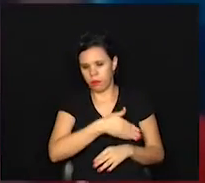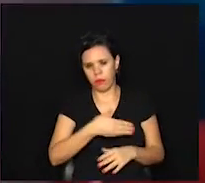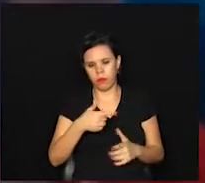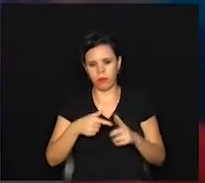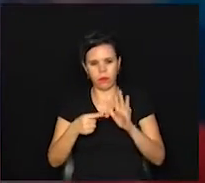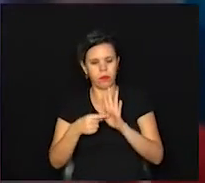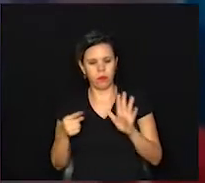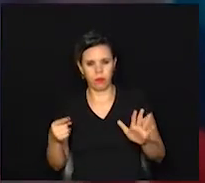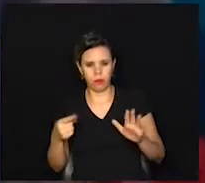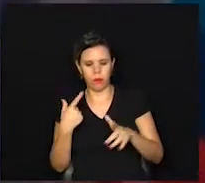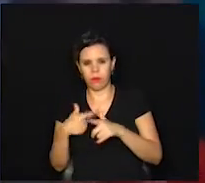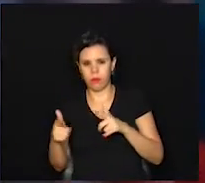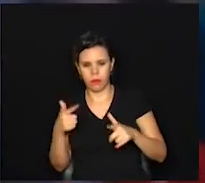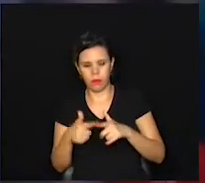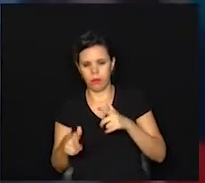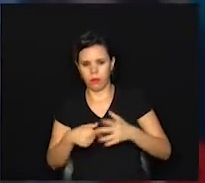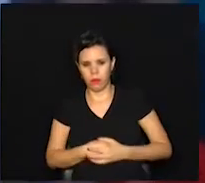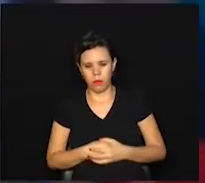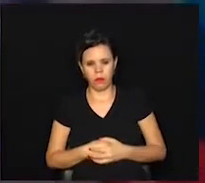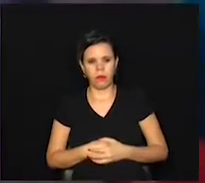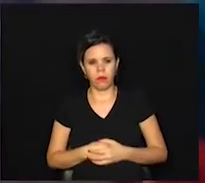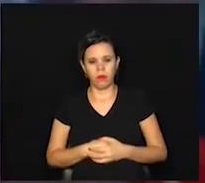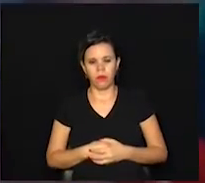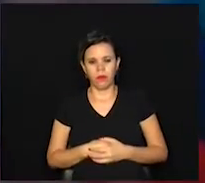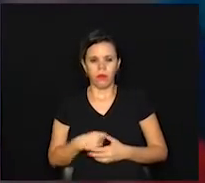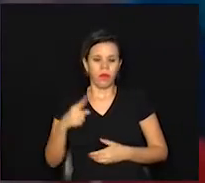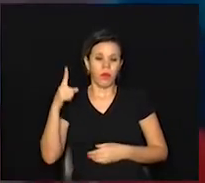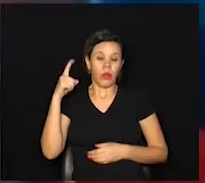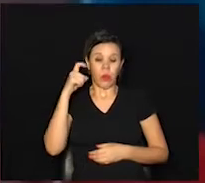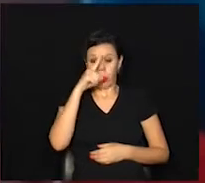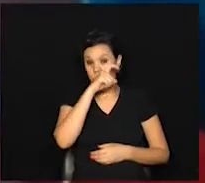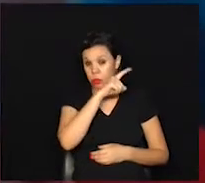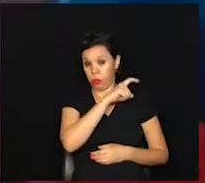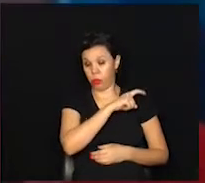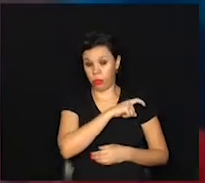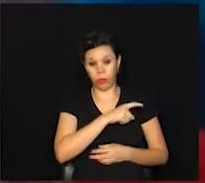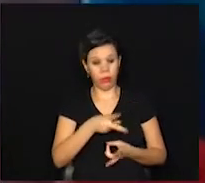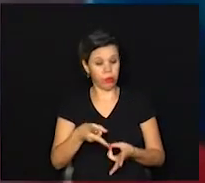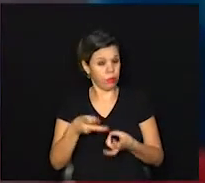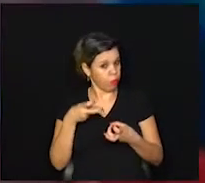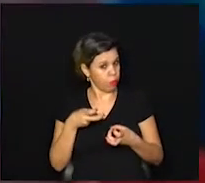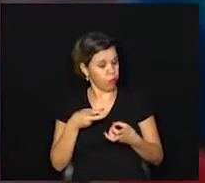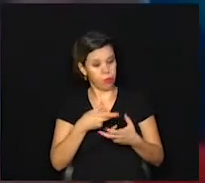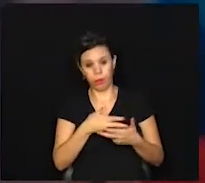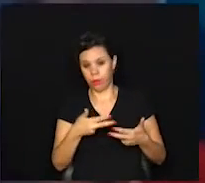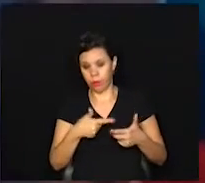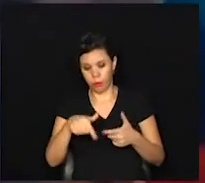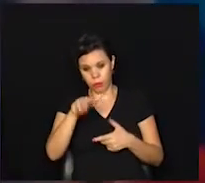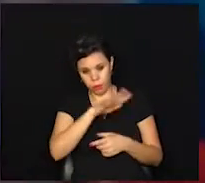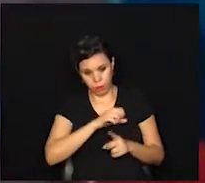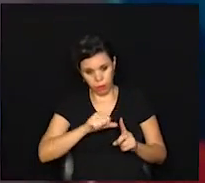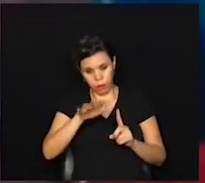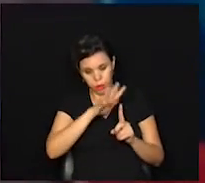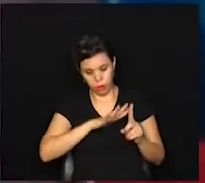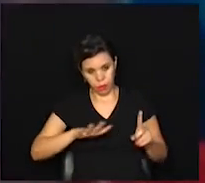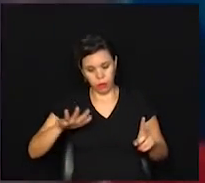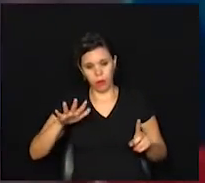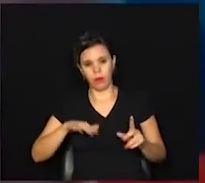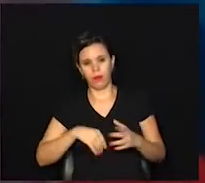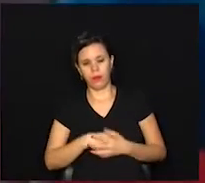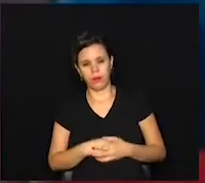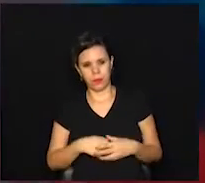um cenário muito, muito difícil. Nós vimos em vários setores da sociedade